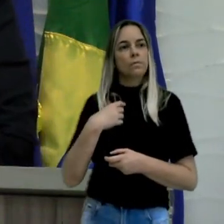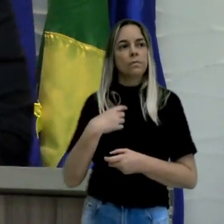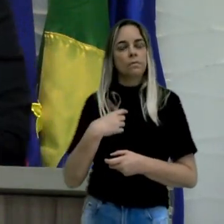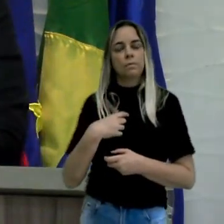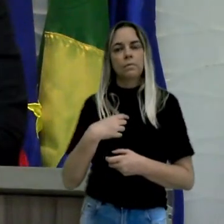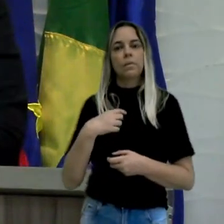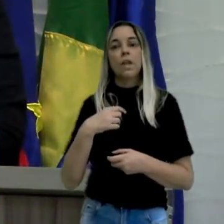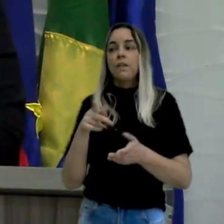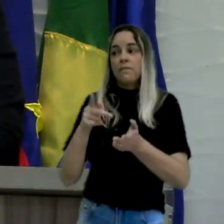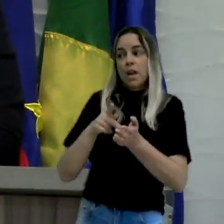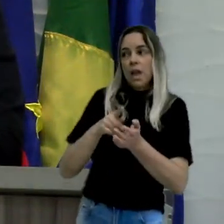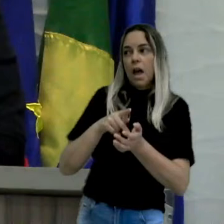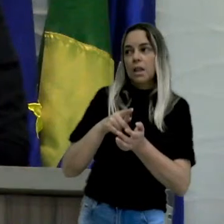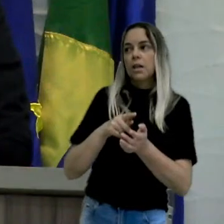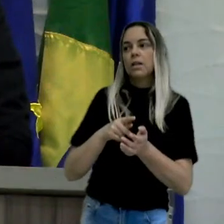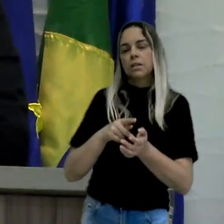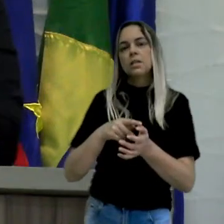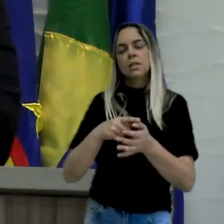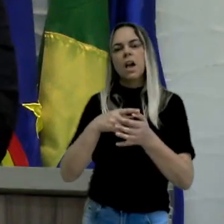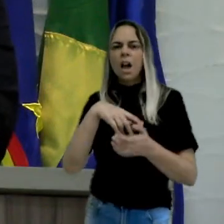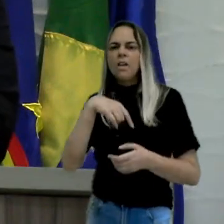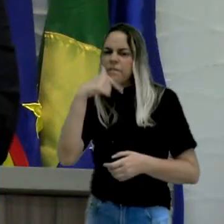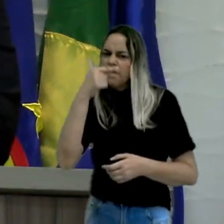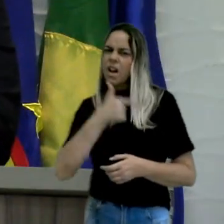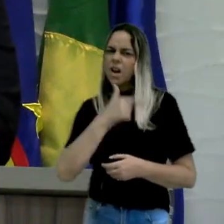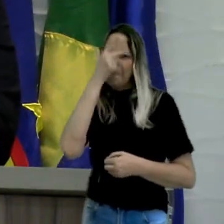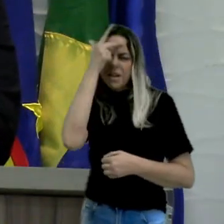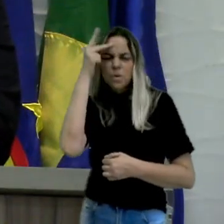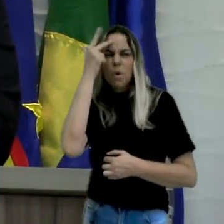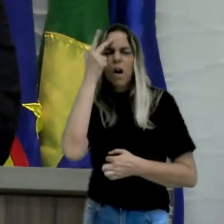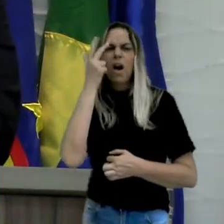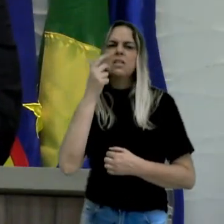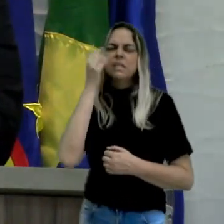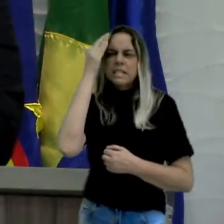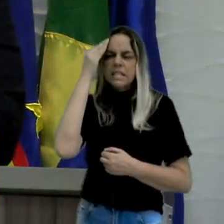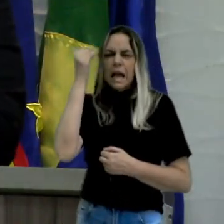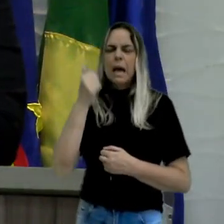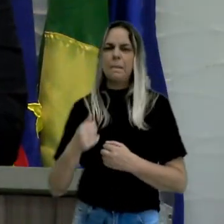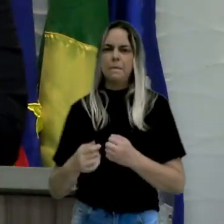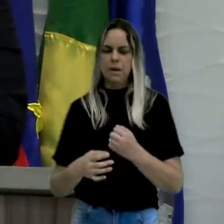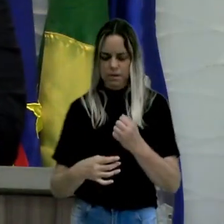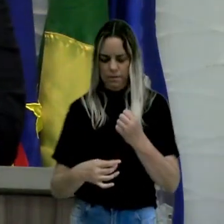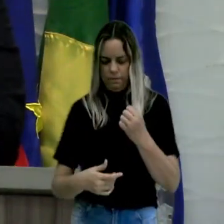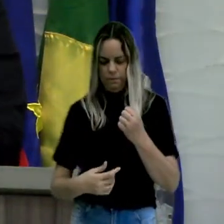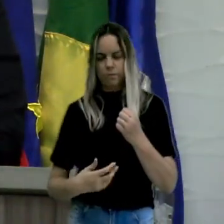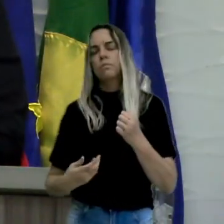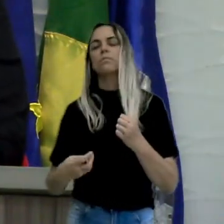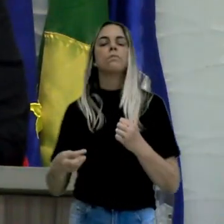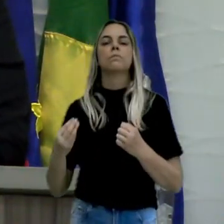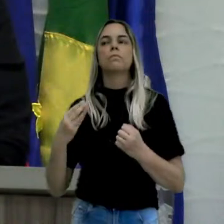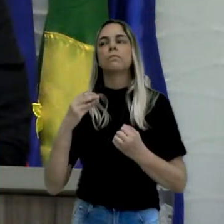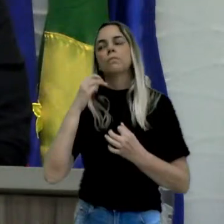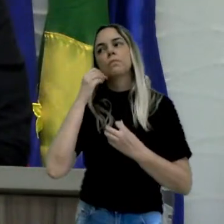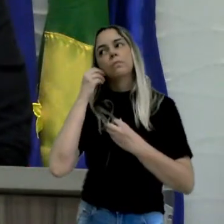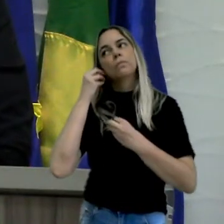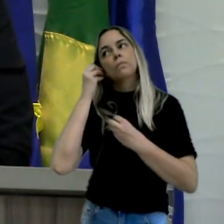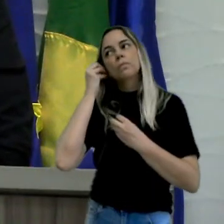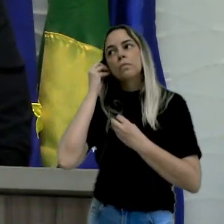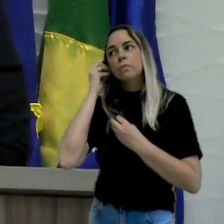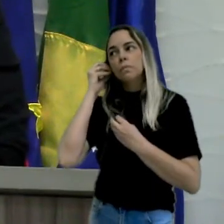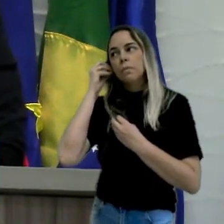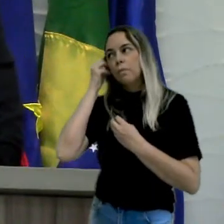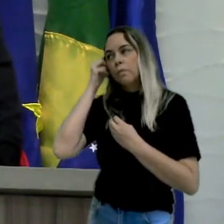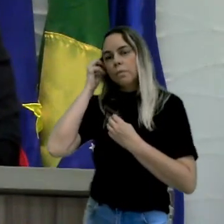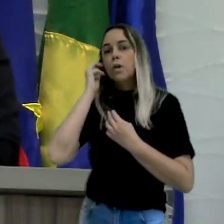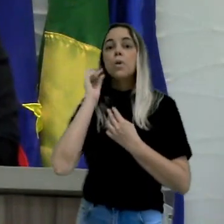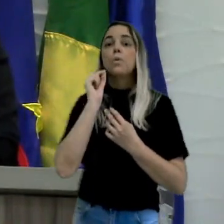verdade, não. E isso é feio, o povo sabe. O povo sabe o que é que acontece aqui nessa casa. O